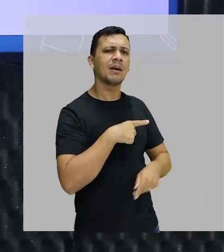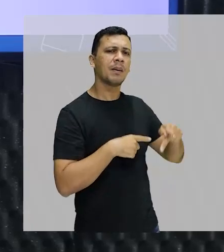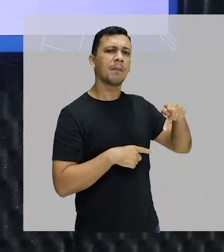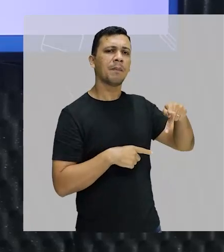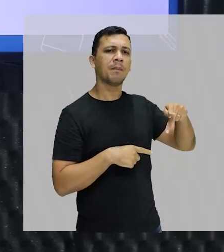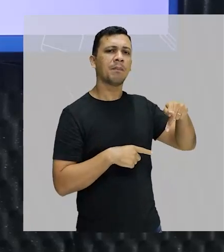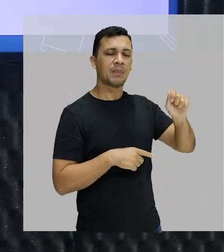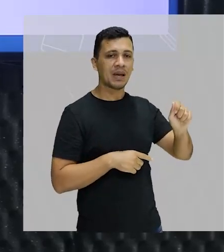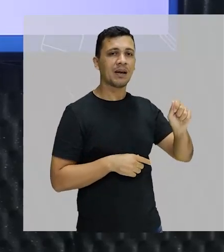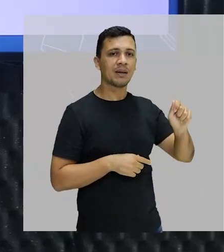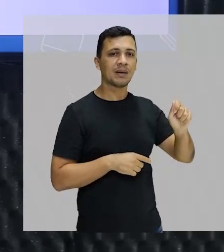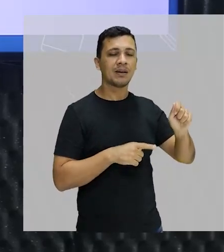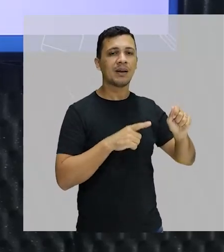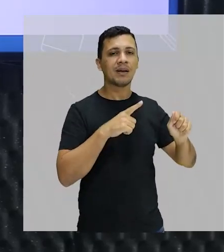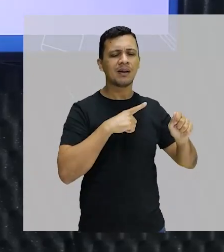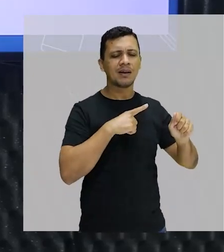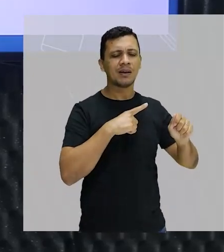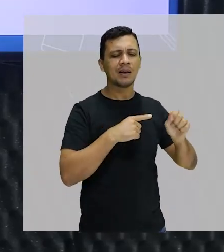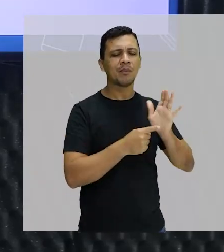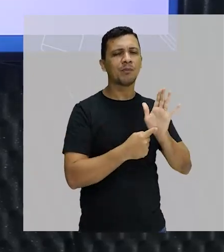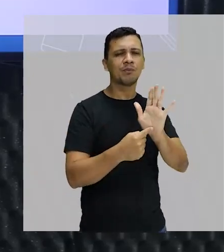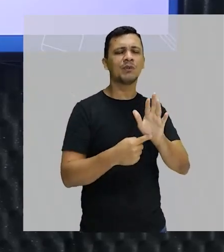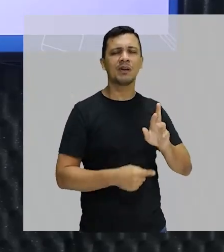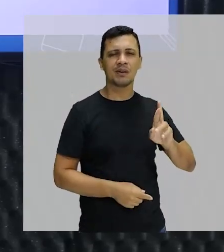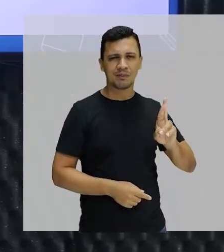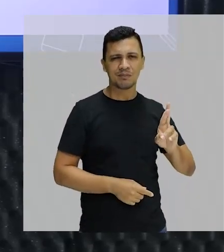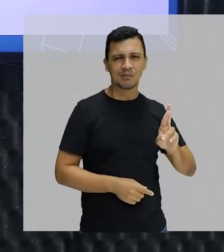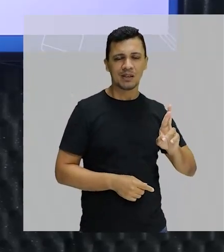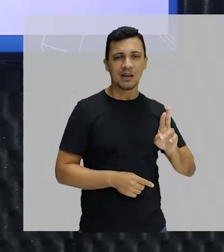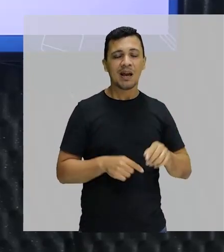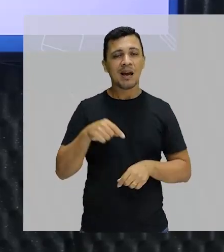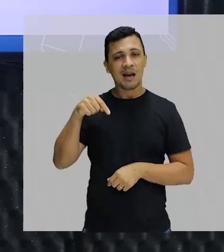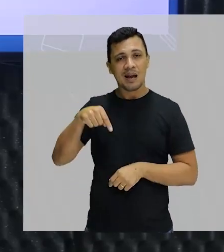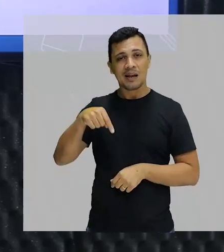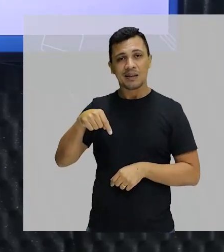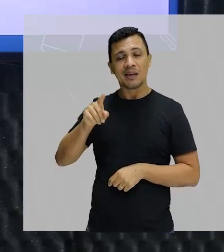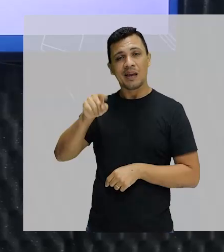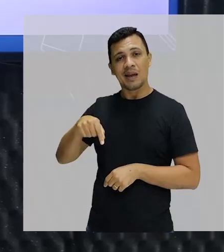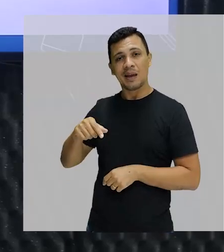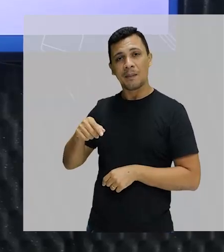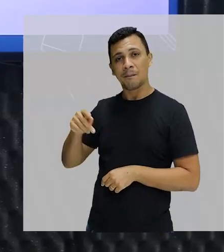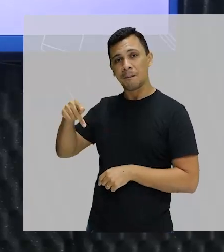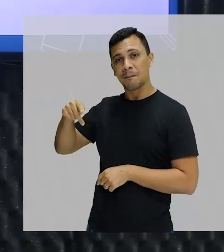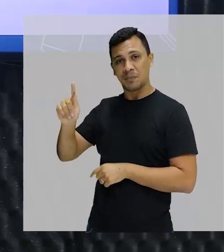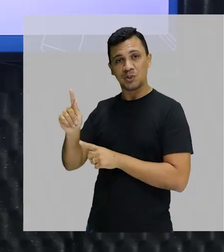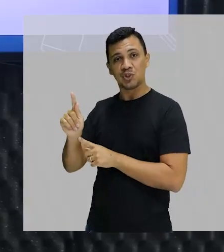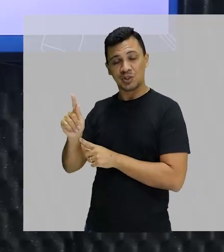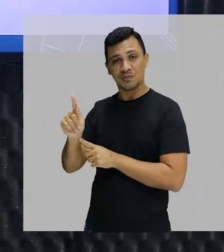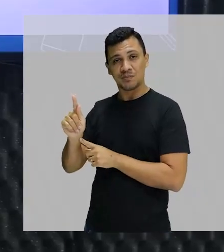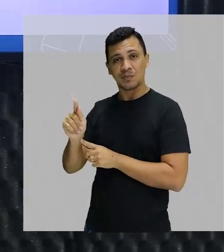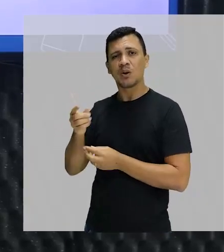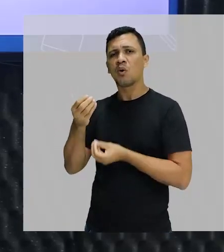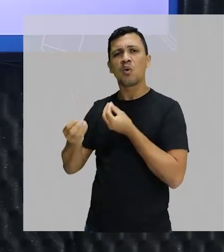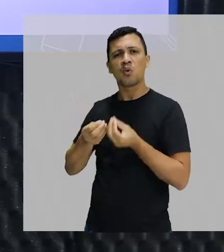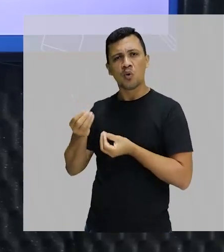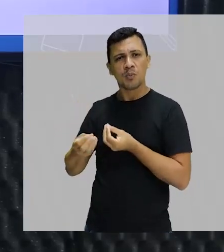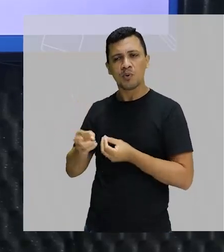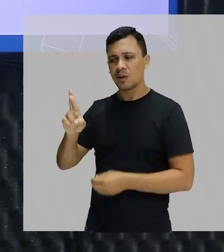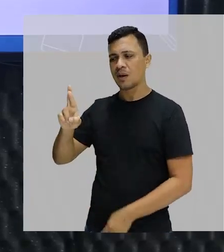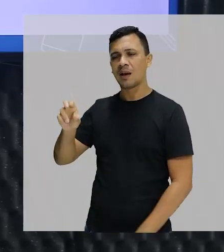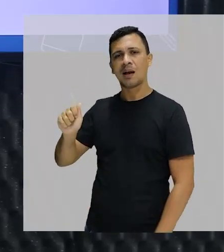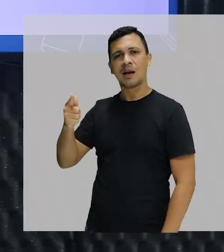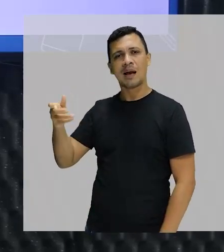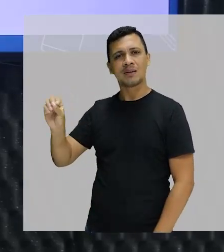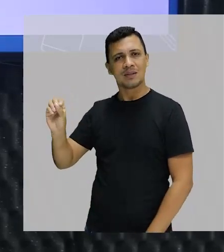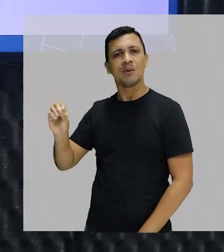pela letra R. No caso aqui, nós estamos trabalhando com as PGs. Então, para as PGs, a razão